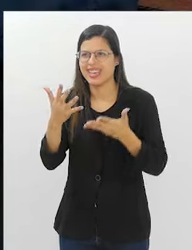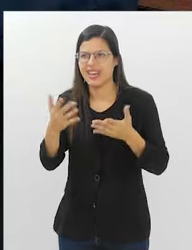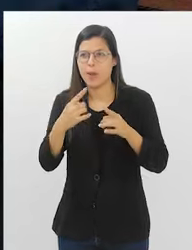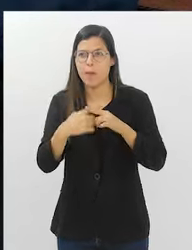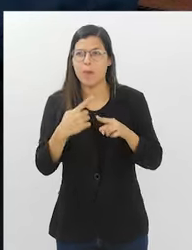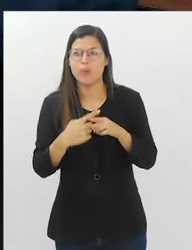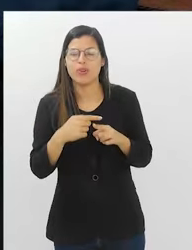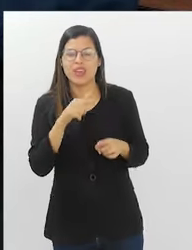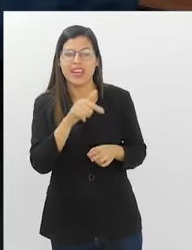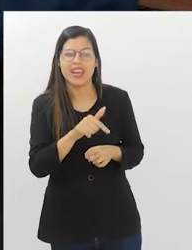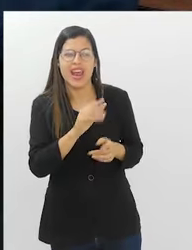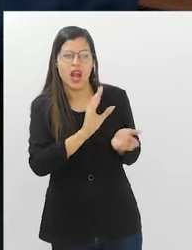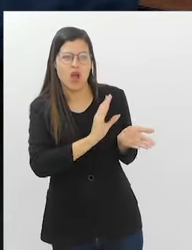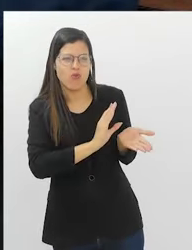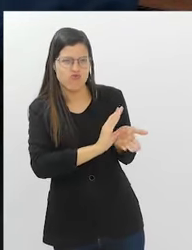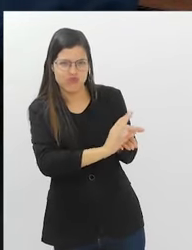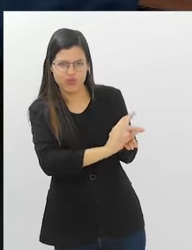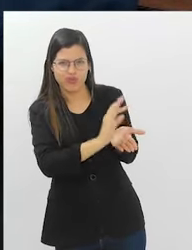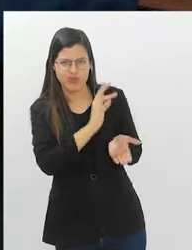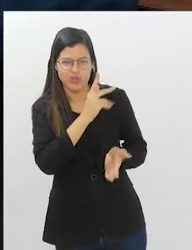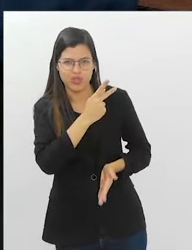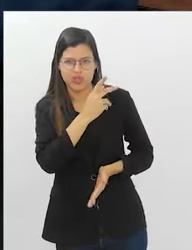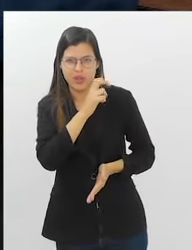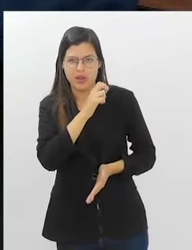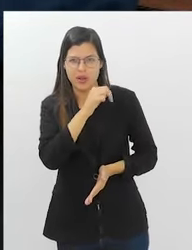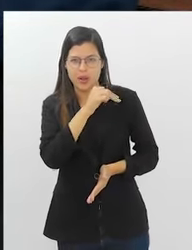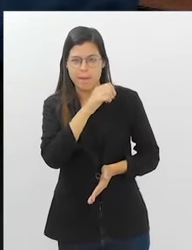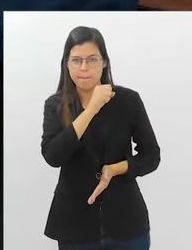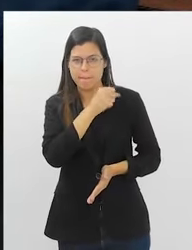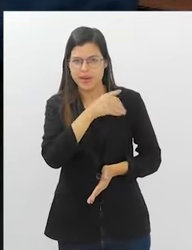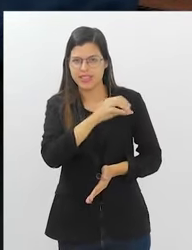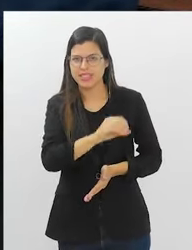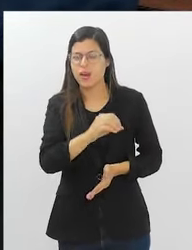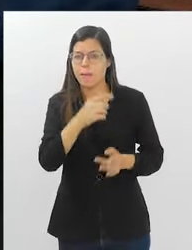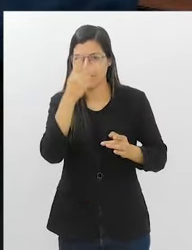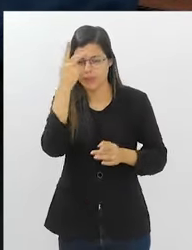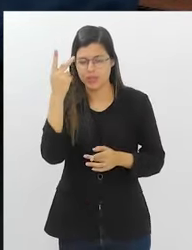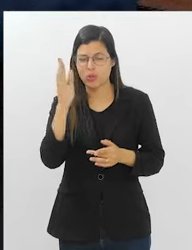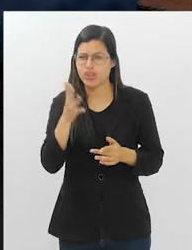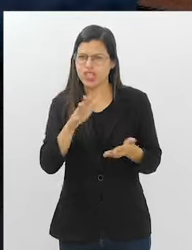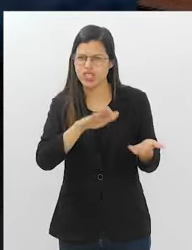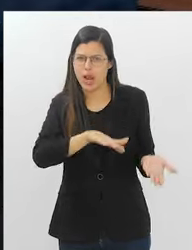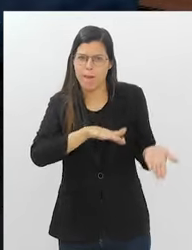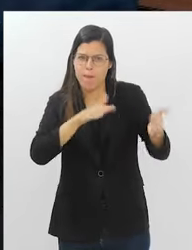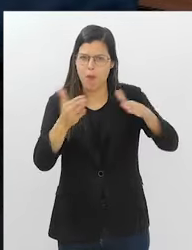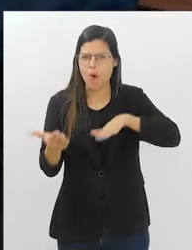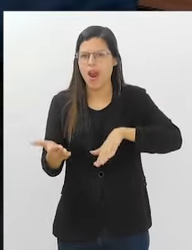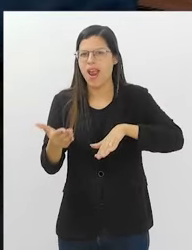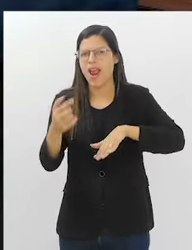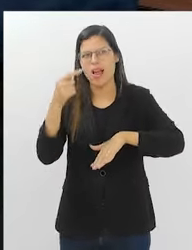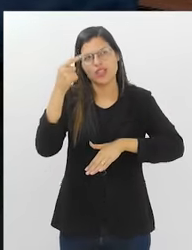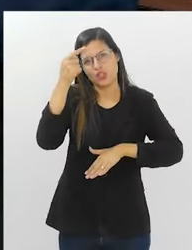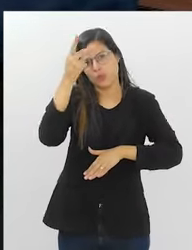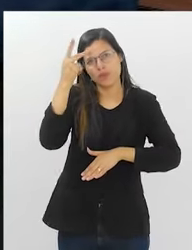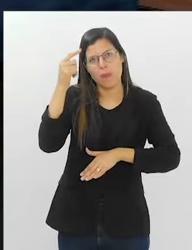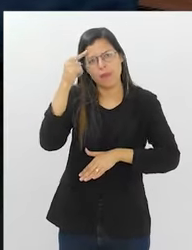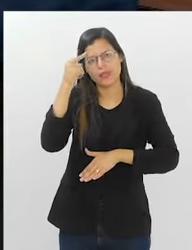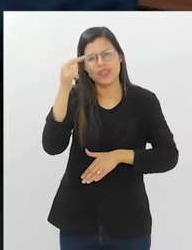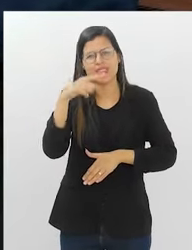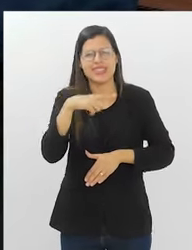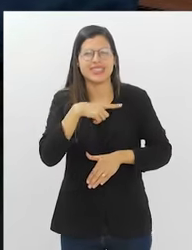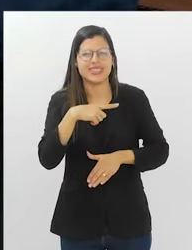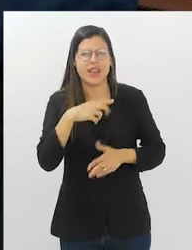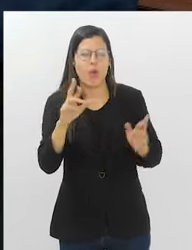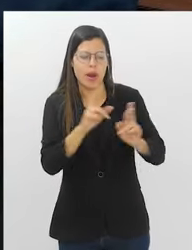fundo de pensão, né? É, eu Pensão dos que creio. já partiram, Eu deviam dizer assim, creio, eu ele tem creio. um bom relacionamento com o Vou lado de além. lá,